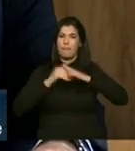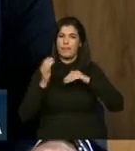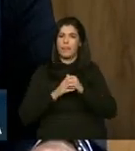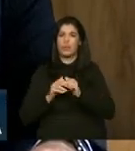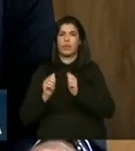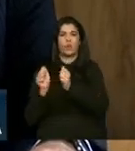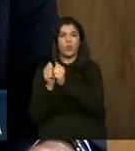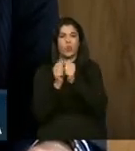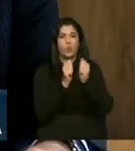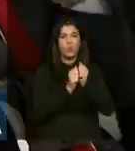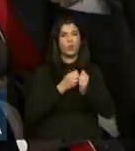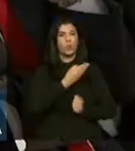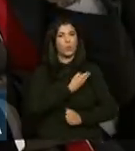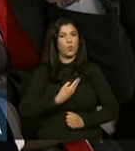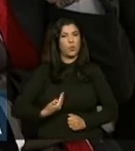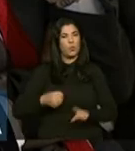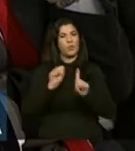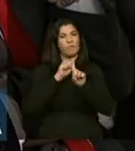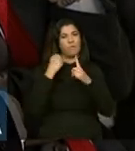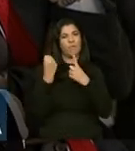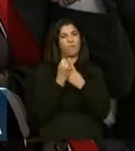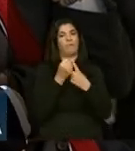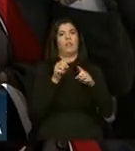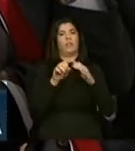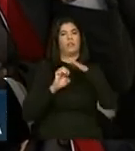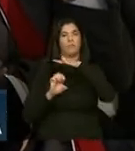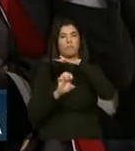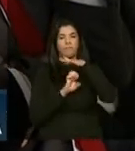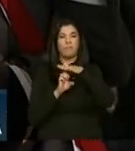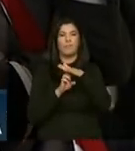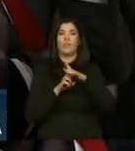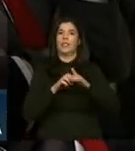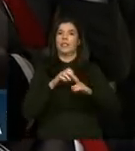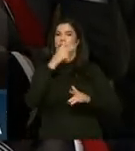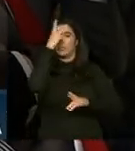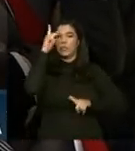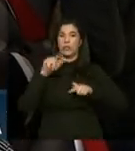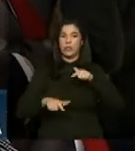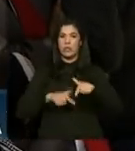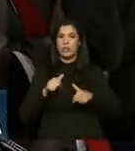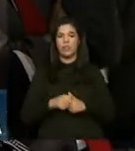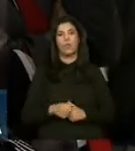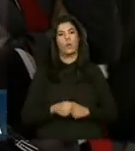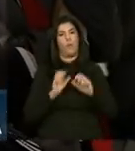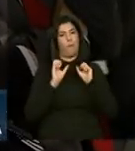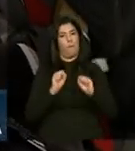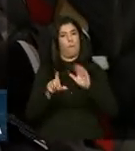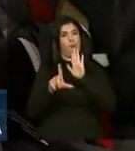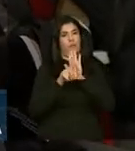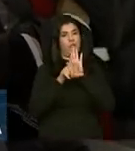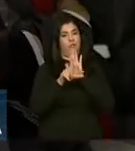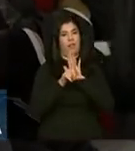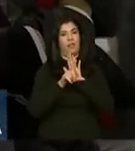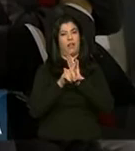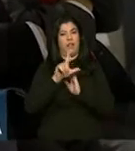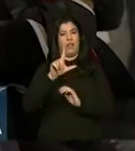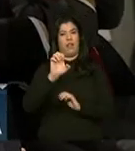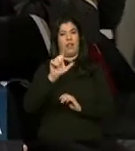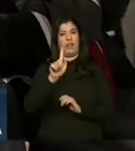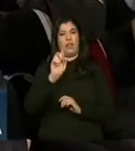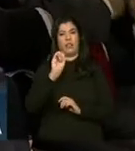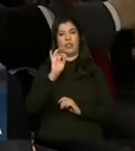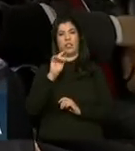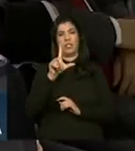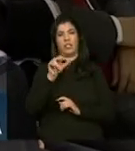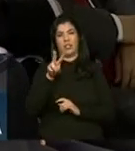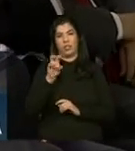dos empresários, dos trabalhadores. O legislativo tem um papel importantíssimo, dos próprios governadores